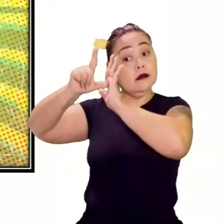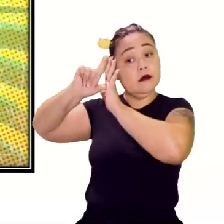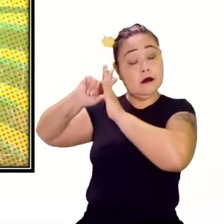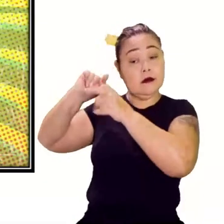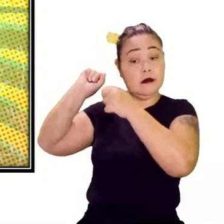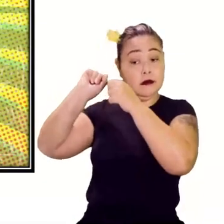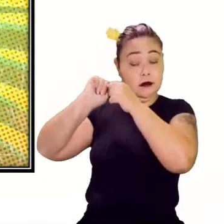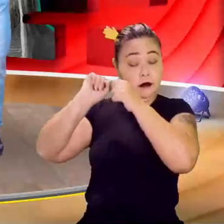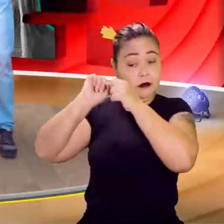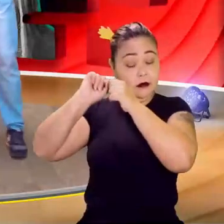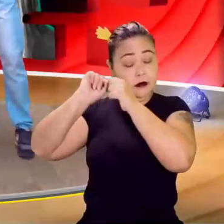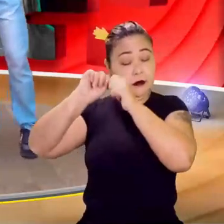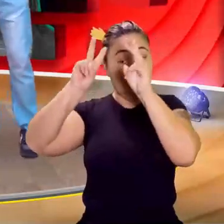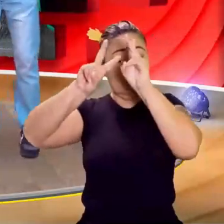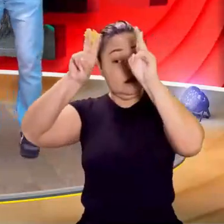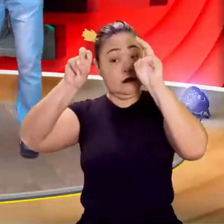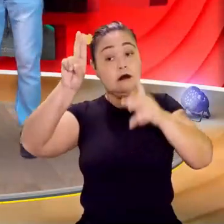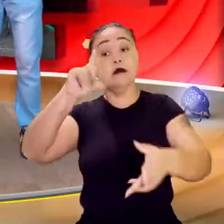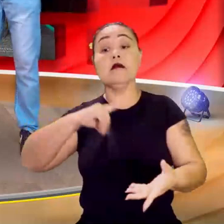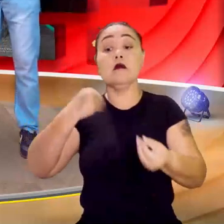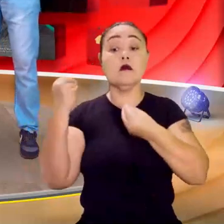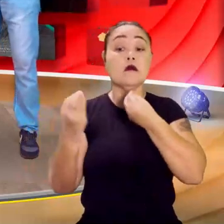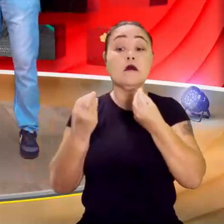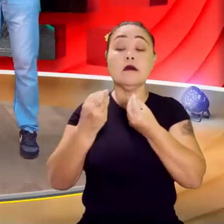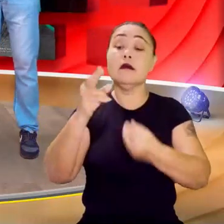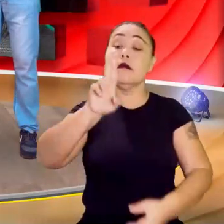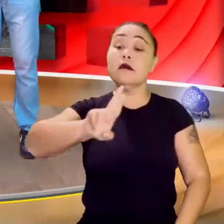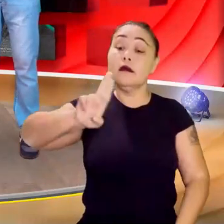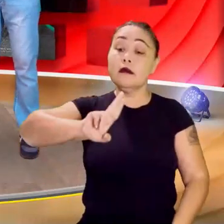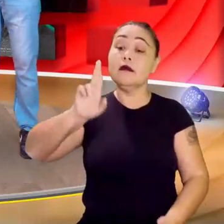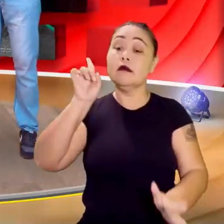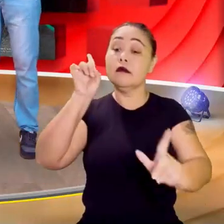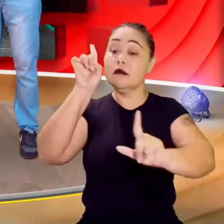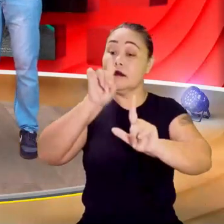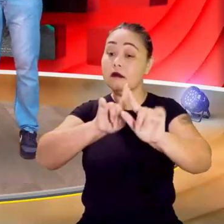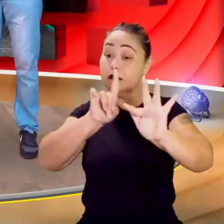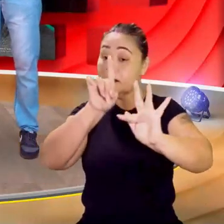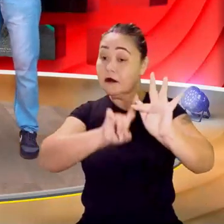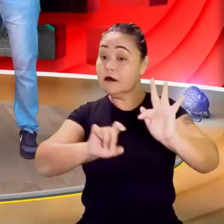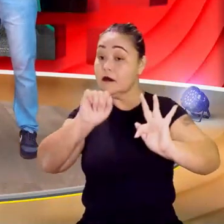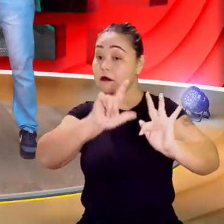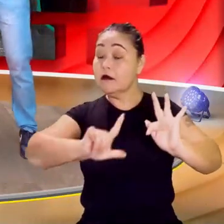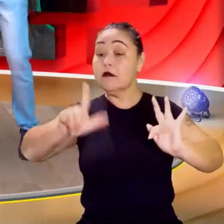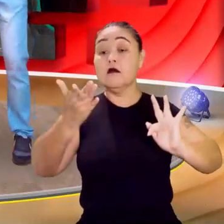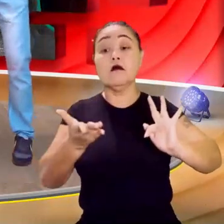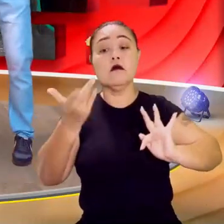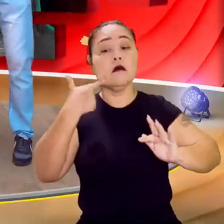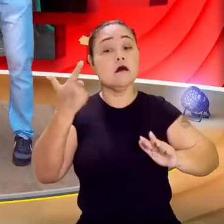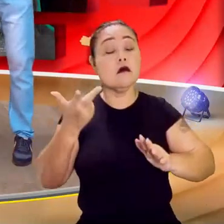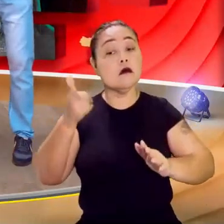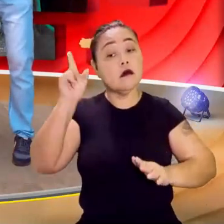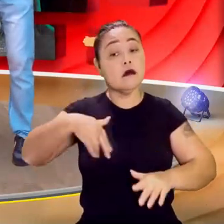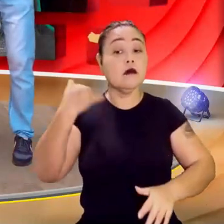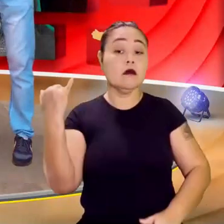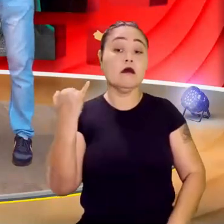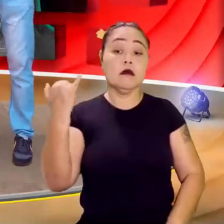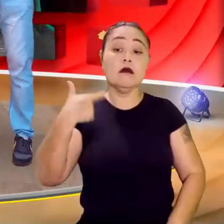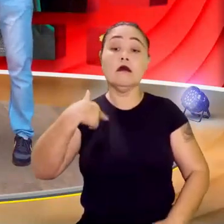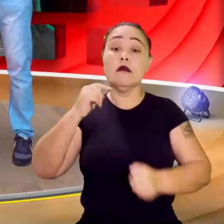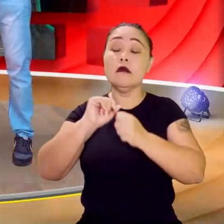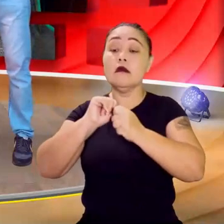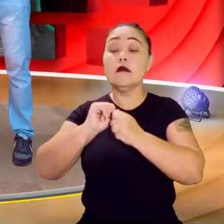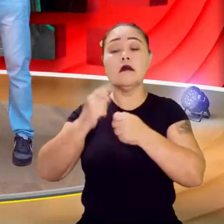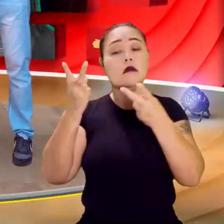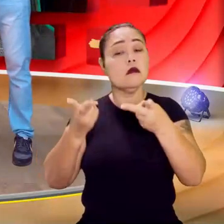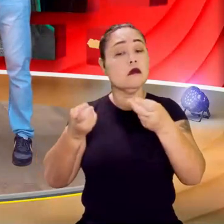de fazermos essas aplicações, é muito importante percebermos ou revermos